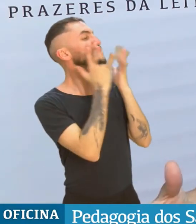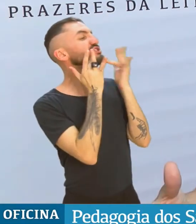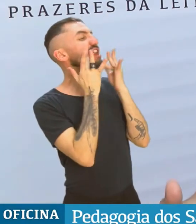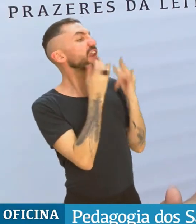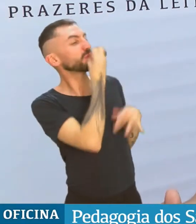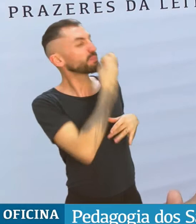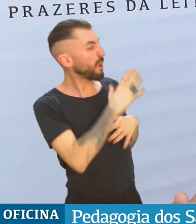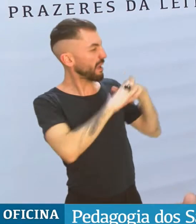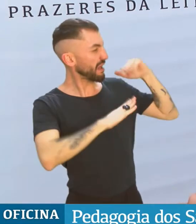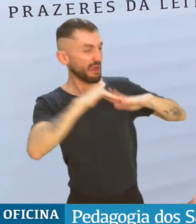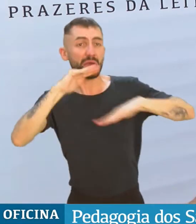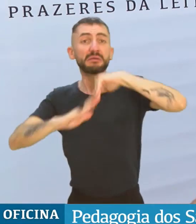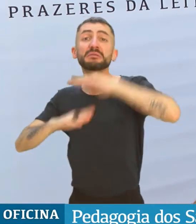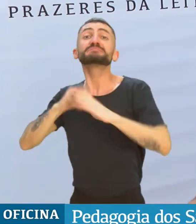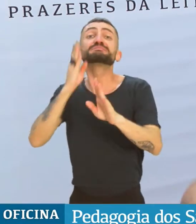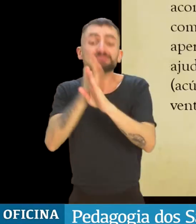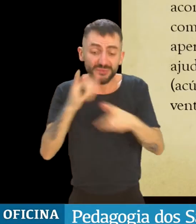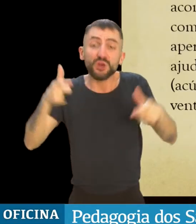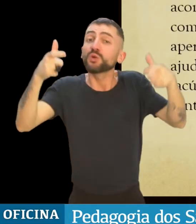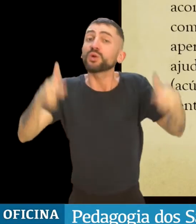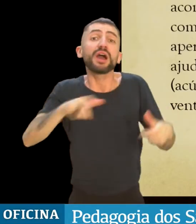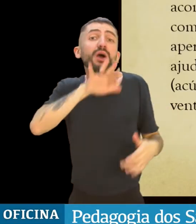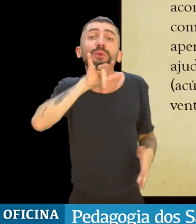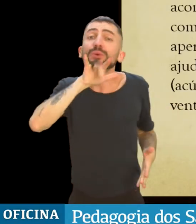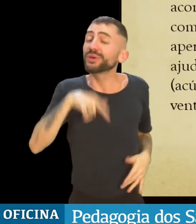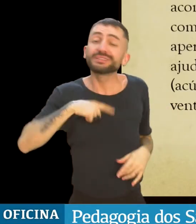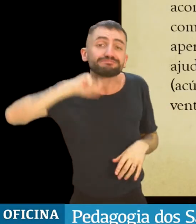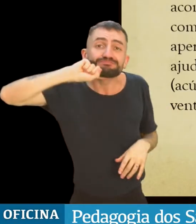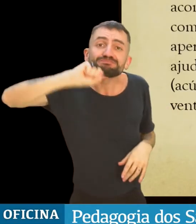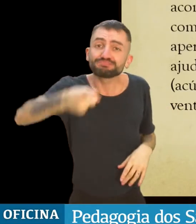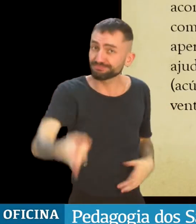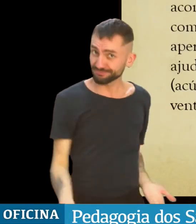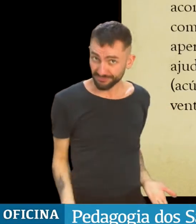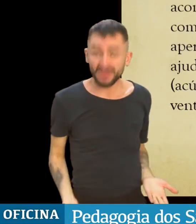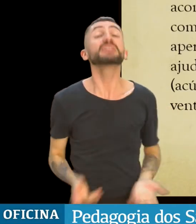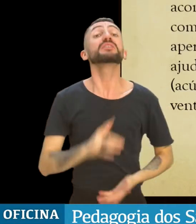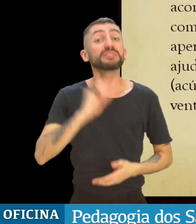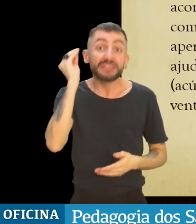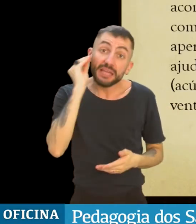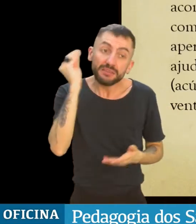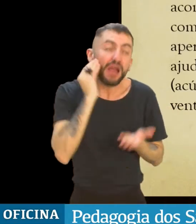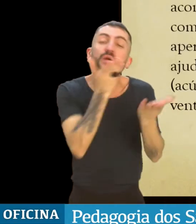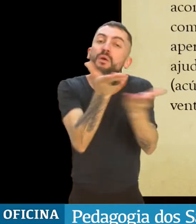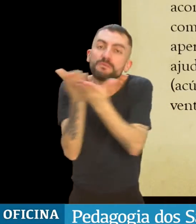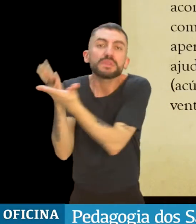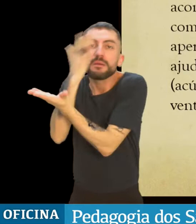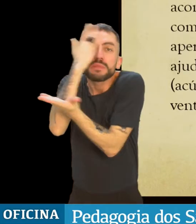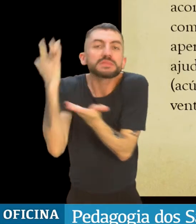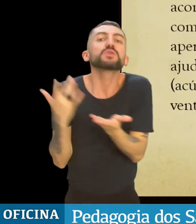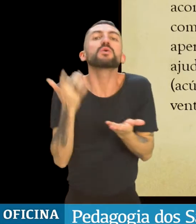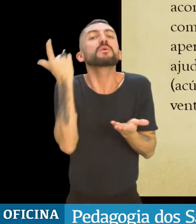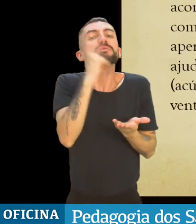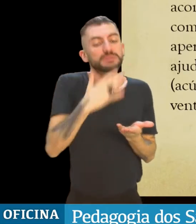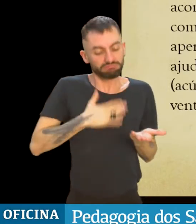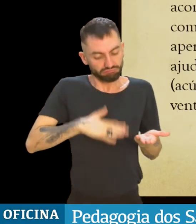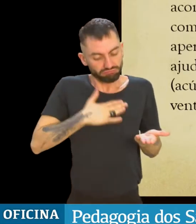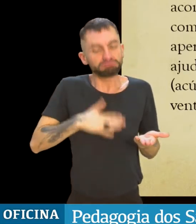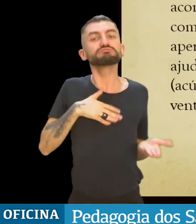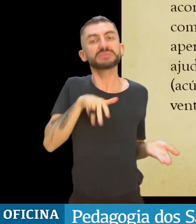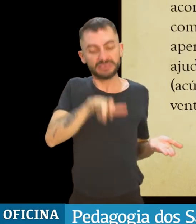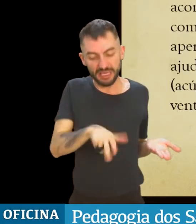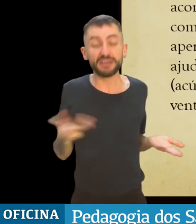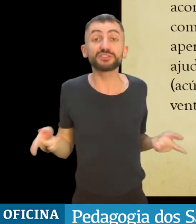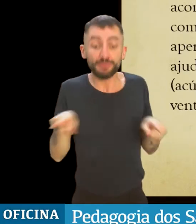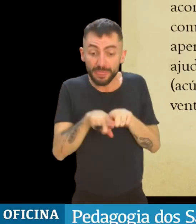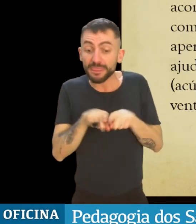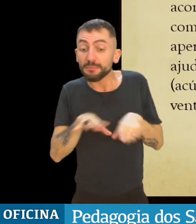é muito importante você pensar nesse espaço, se você vai conseguir receber as pessoas de maneira confortável, se esse espaço está limpo,